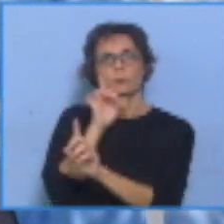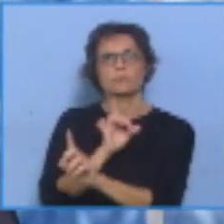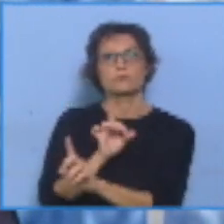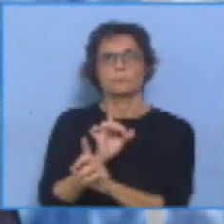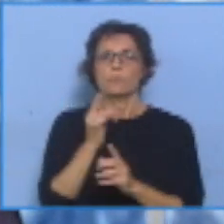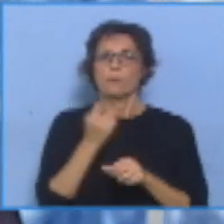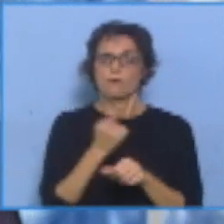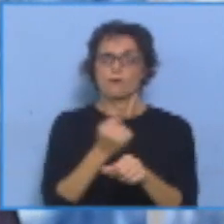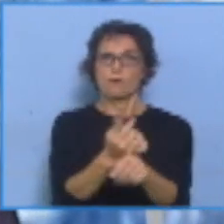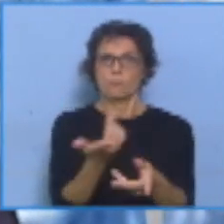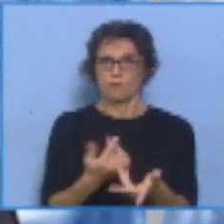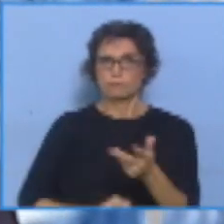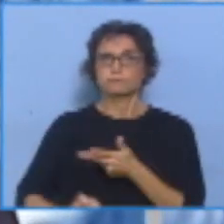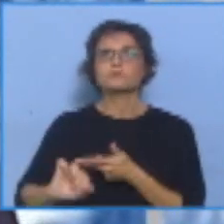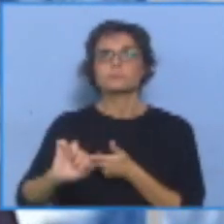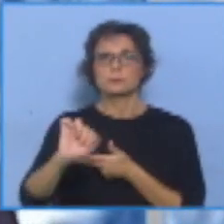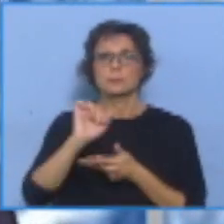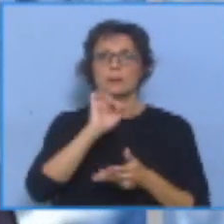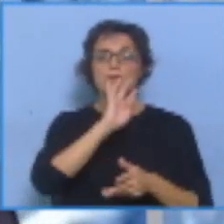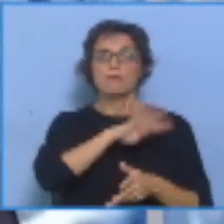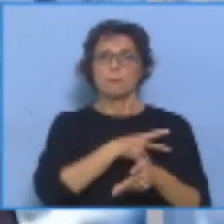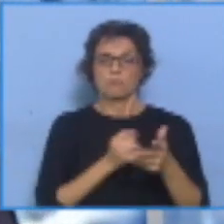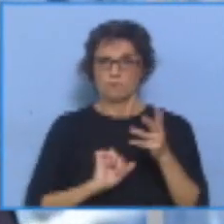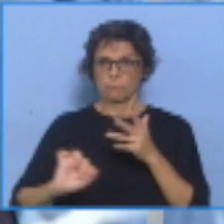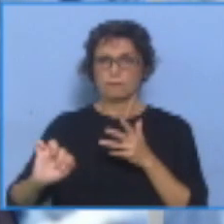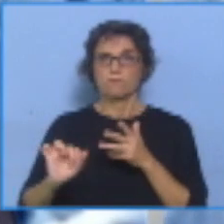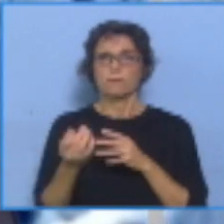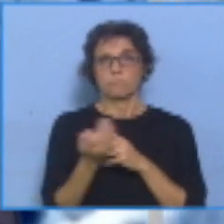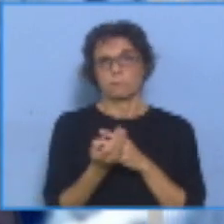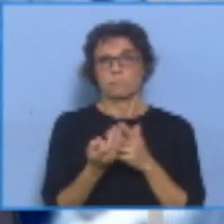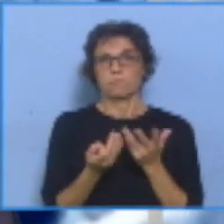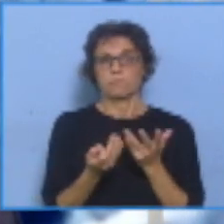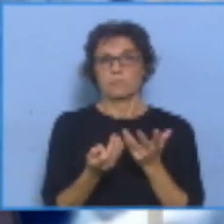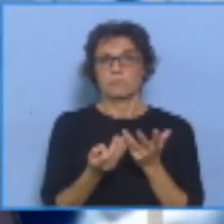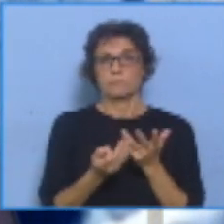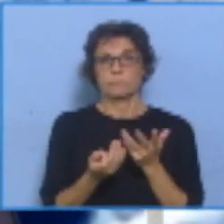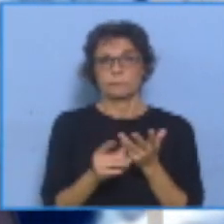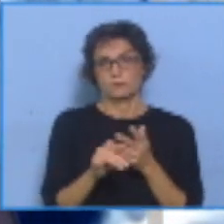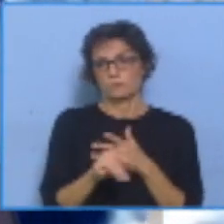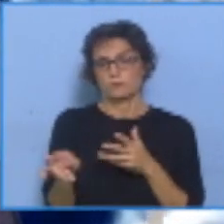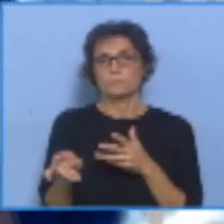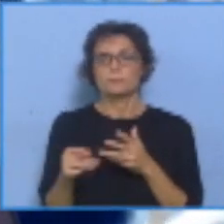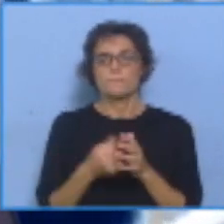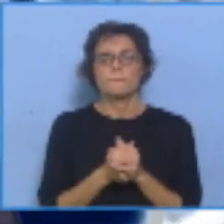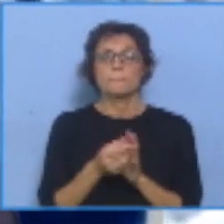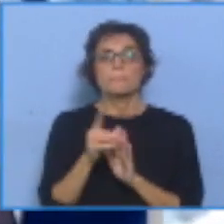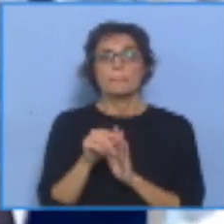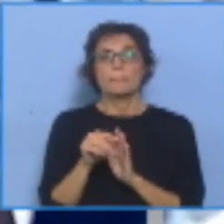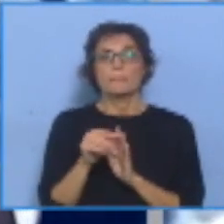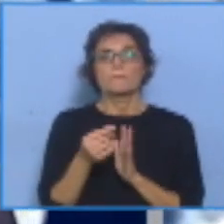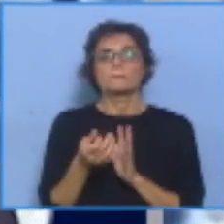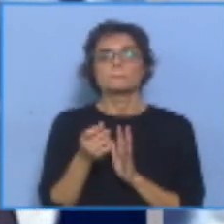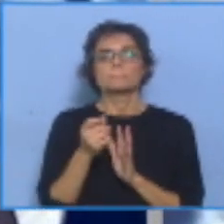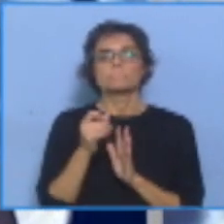muitas vezes as leituras atualizadas que essa obra provoca. Há nomeadamente, quer no domínio